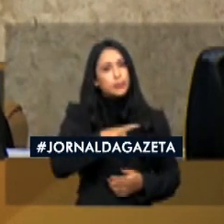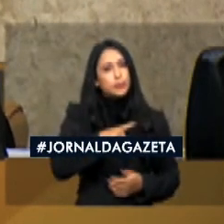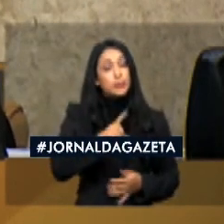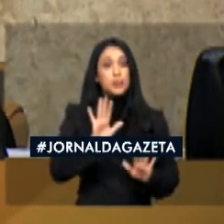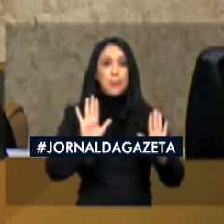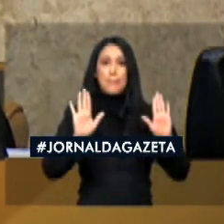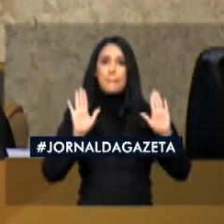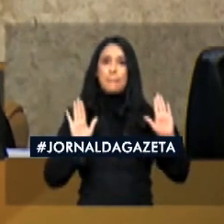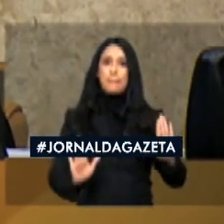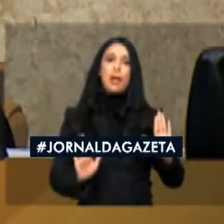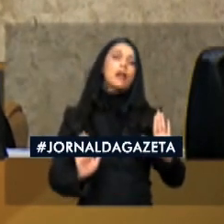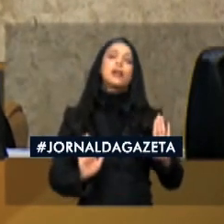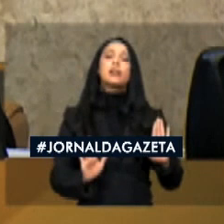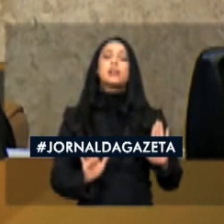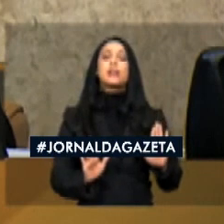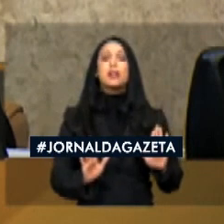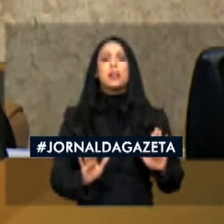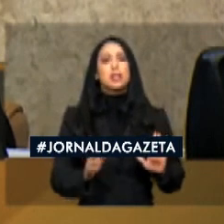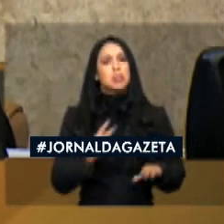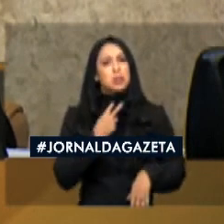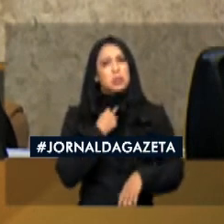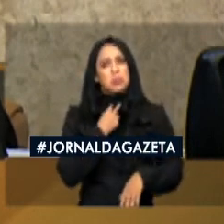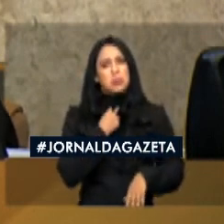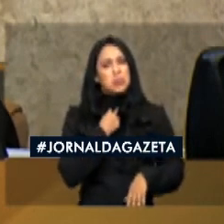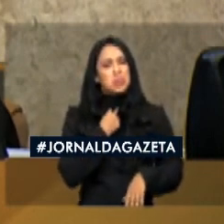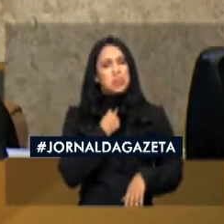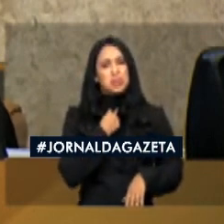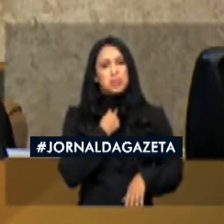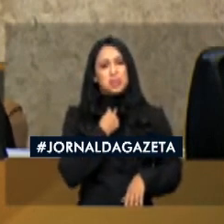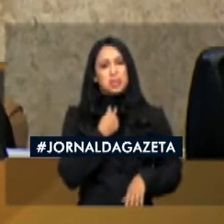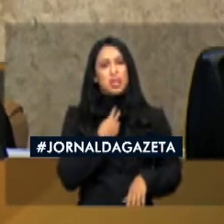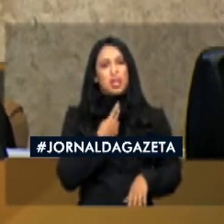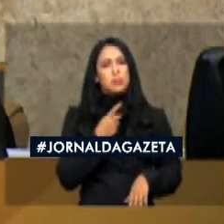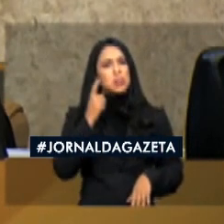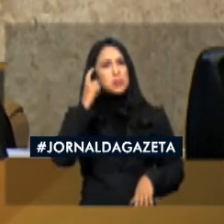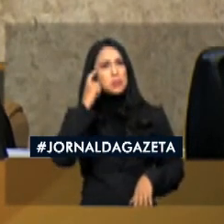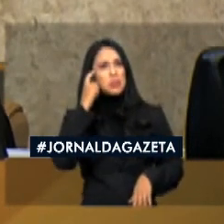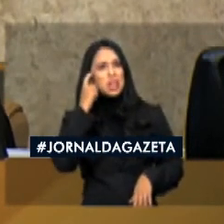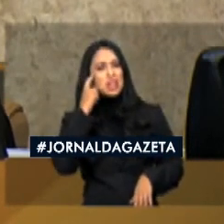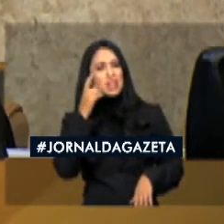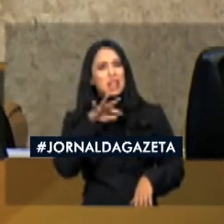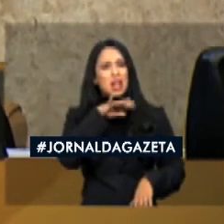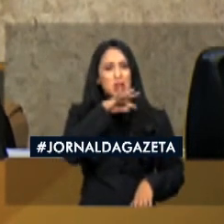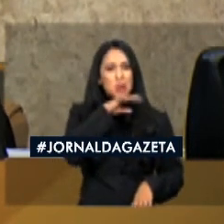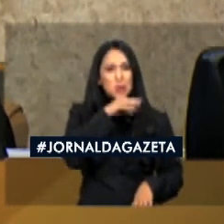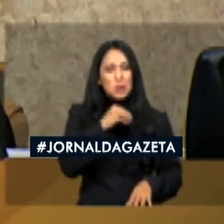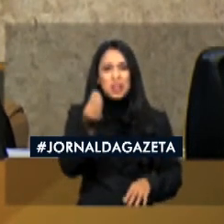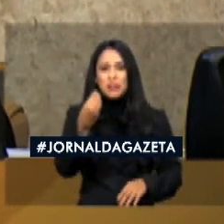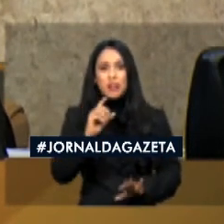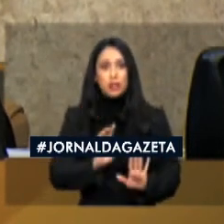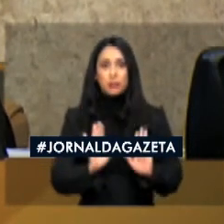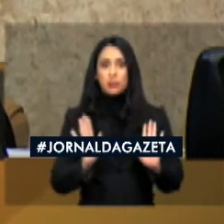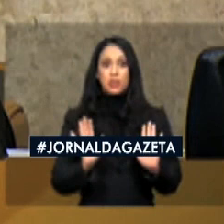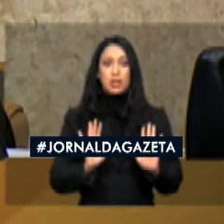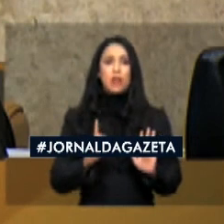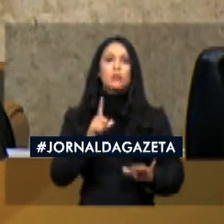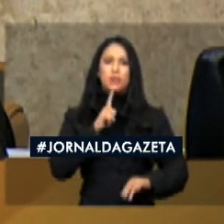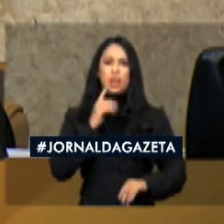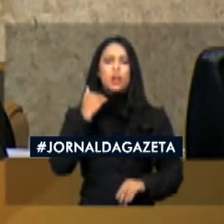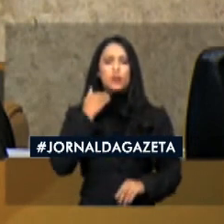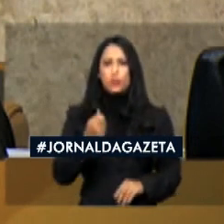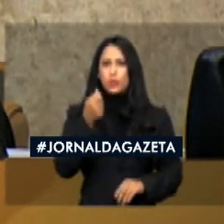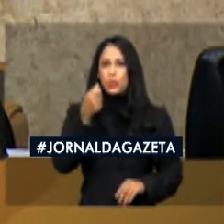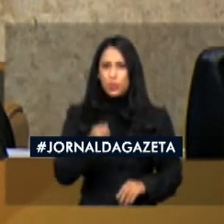nos permite adotar qualquer postura pessimista. Ao revés, juízes